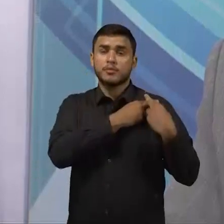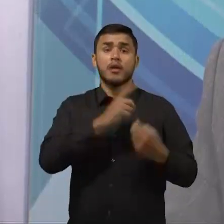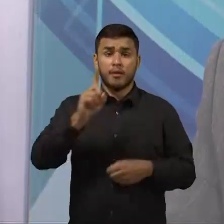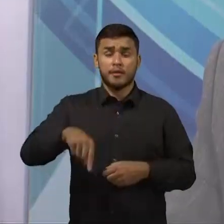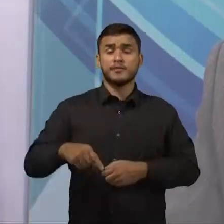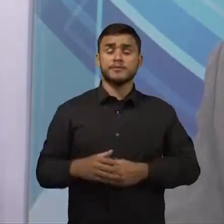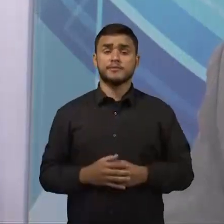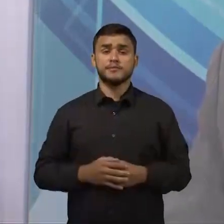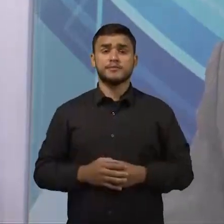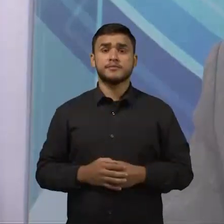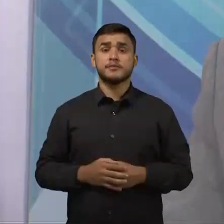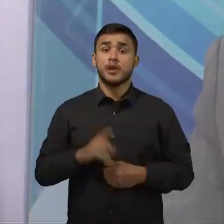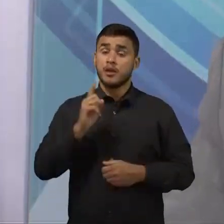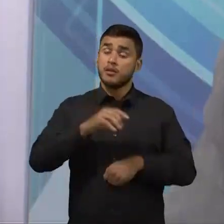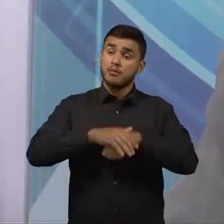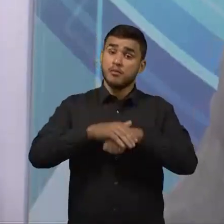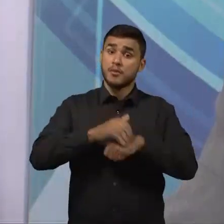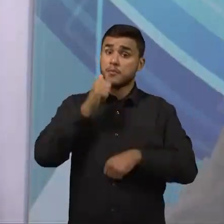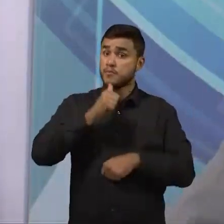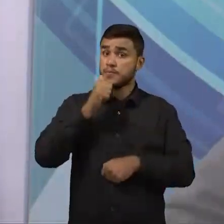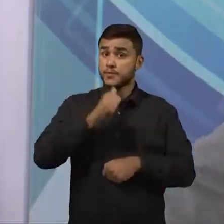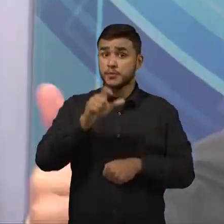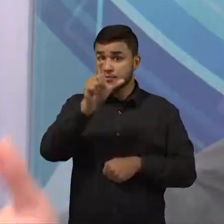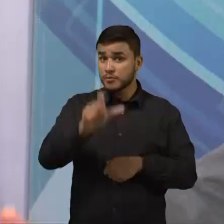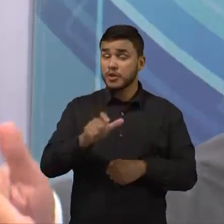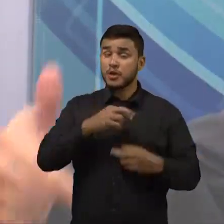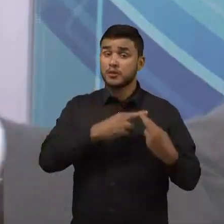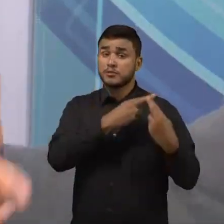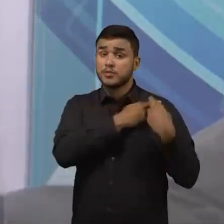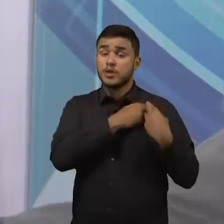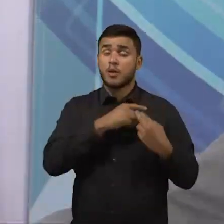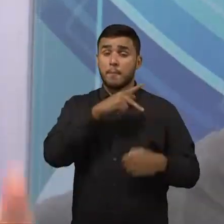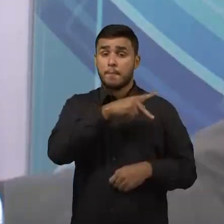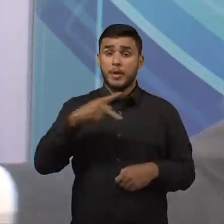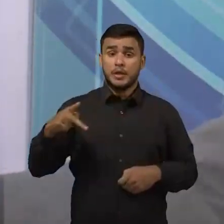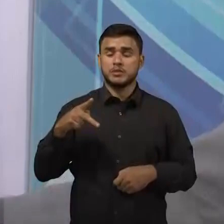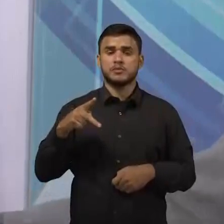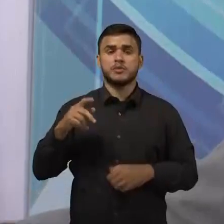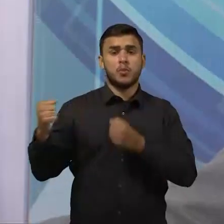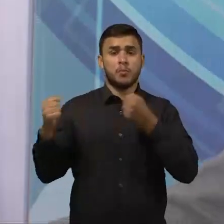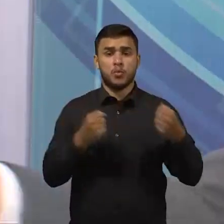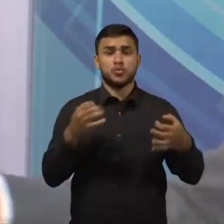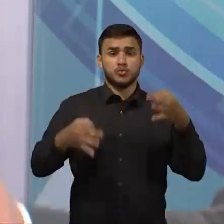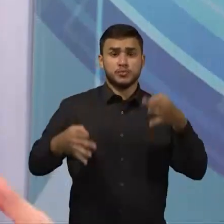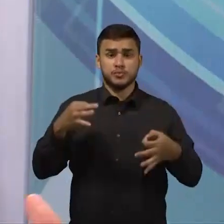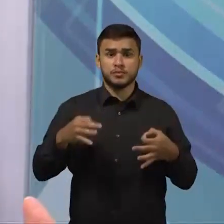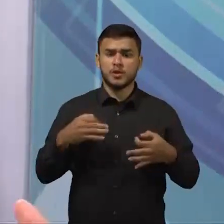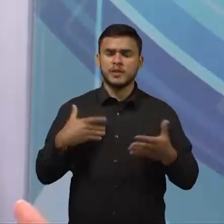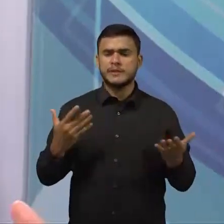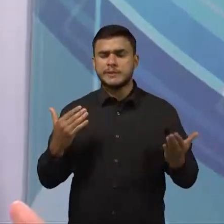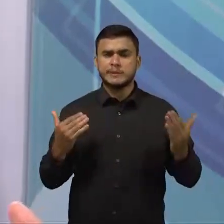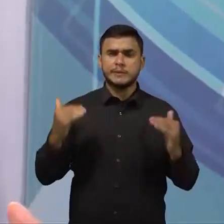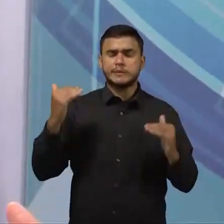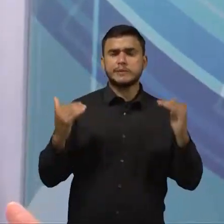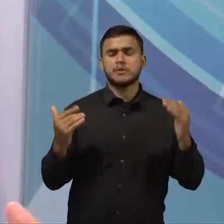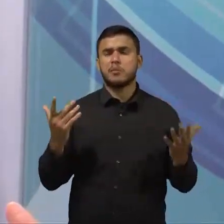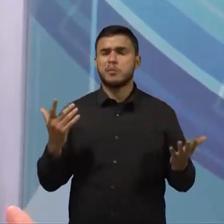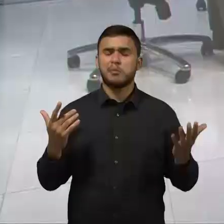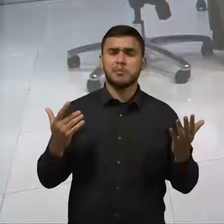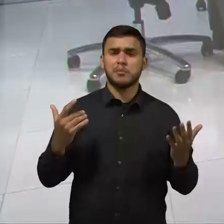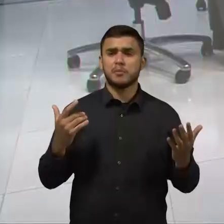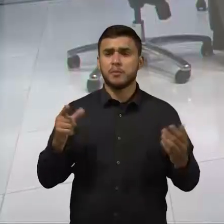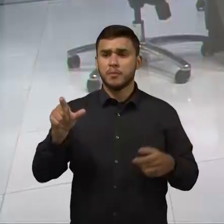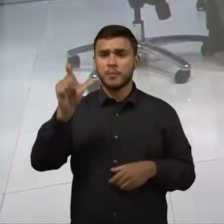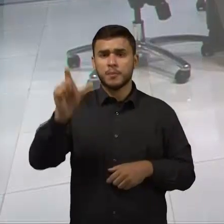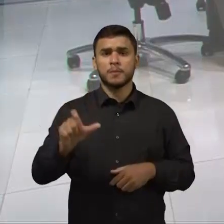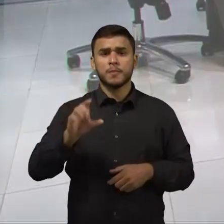responsabilidade, na verdade, é dela própria, levando a corte dela e a Constituição a uma instabilidade. E fica o ministro Barroso